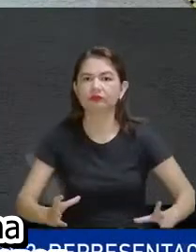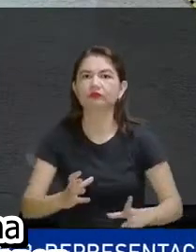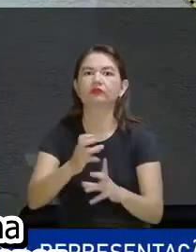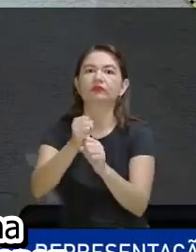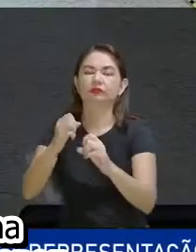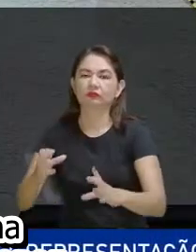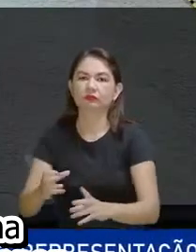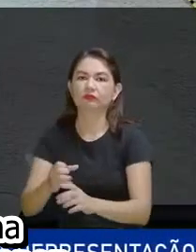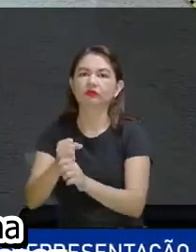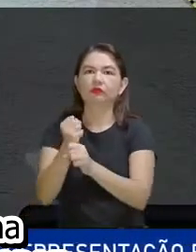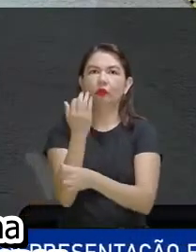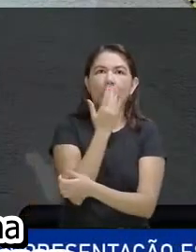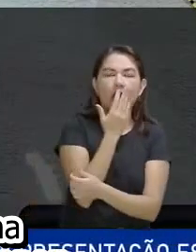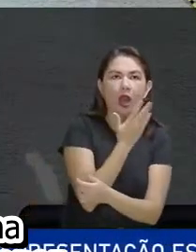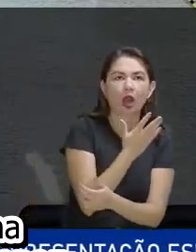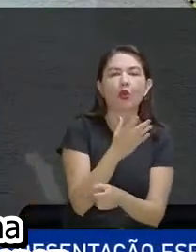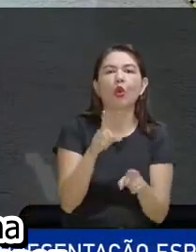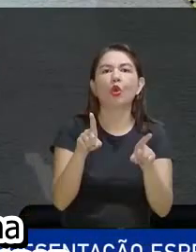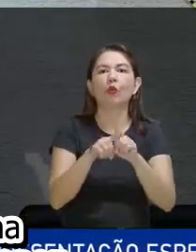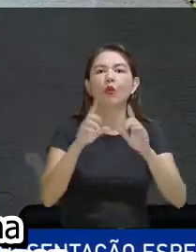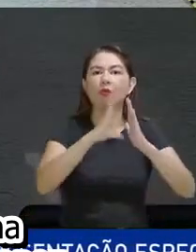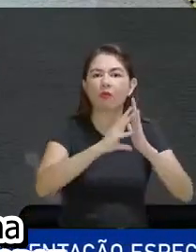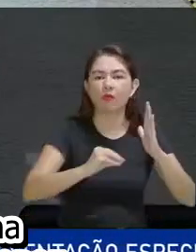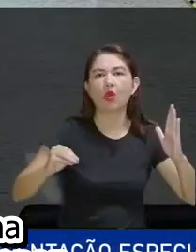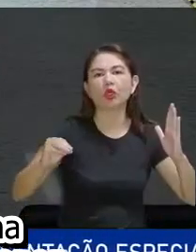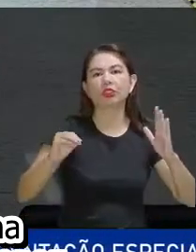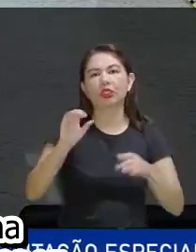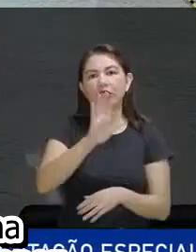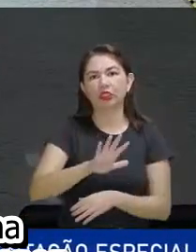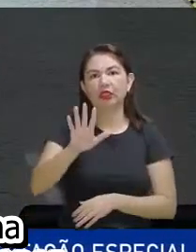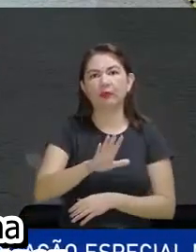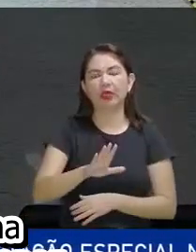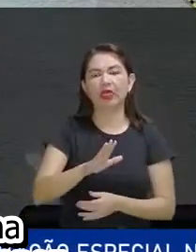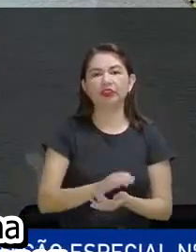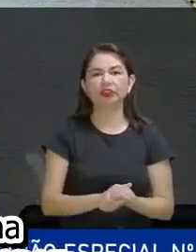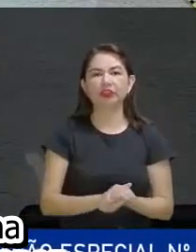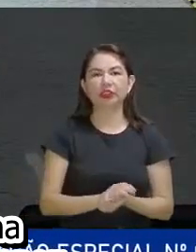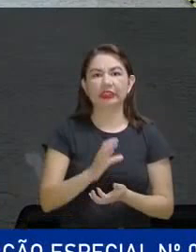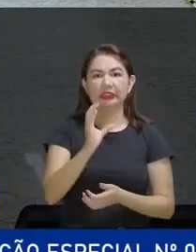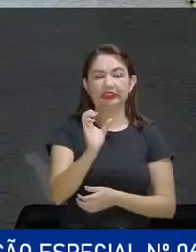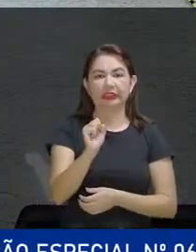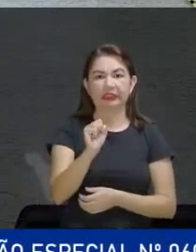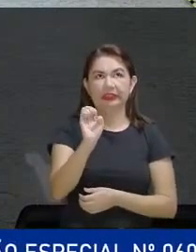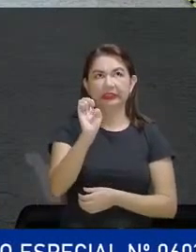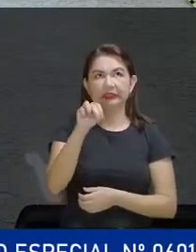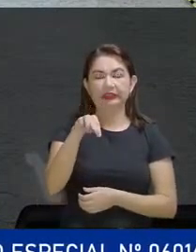na imagem, que é um Nissan Sentra, cor azul, placa